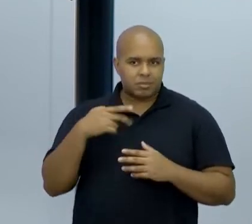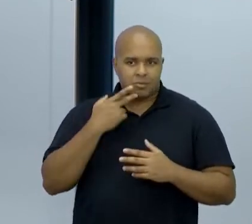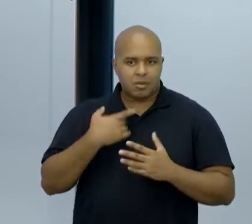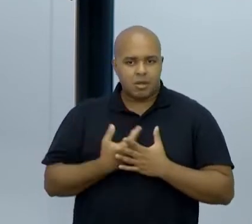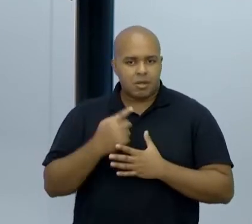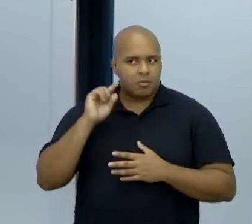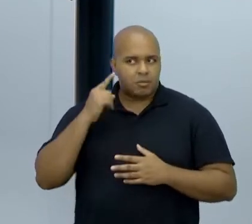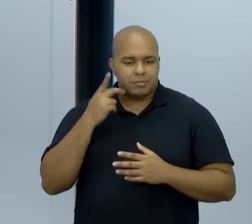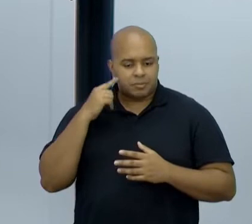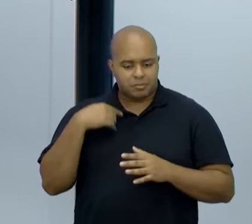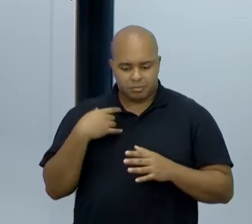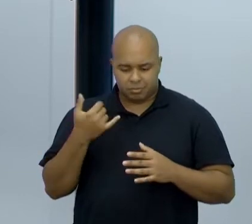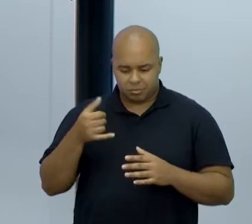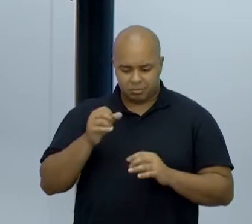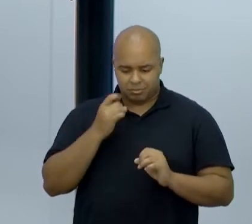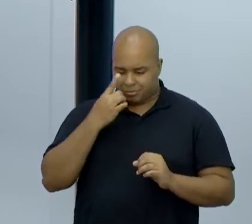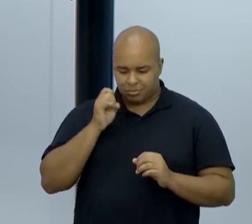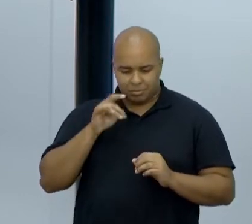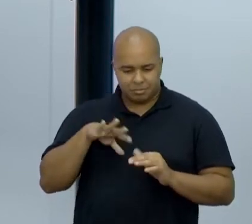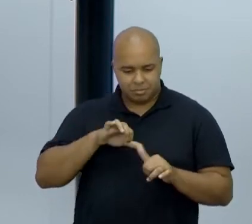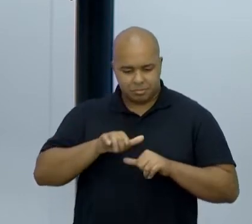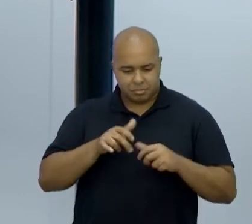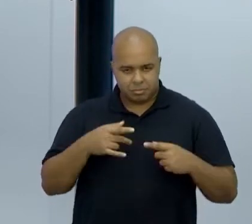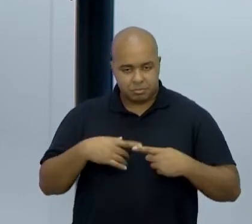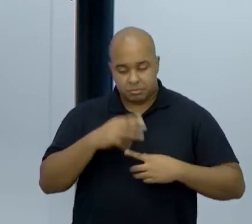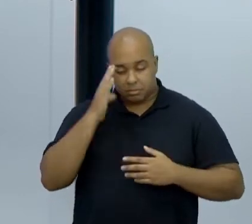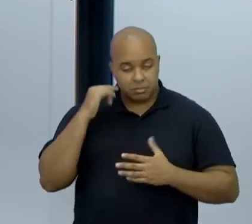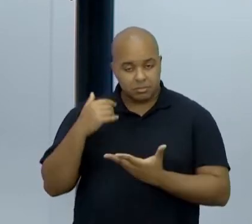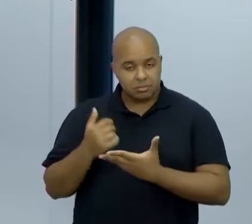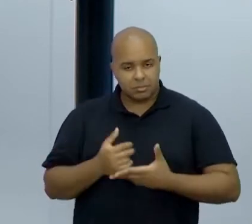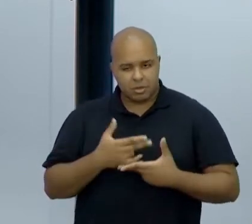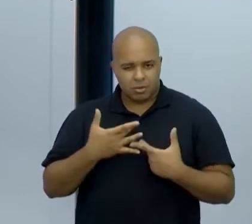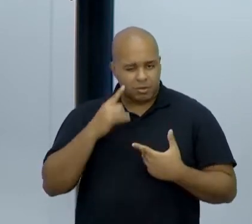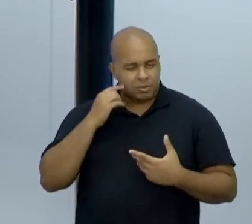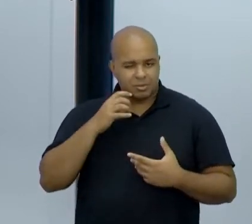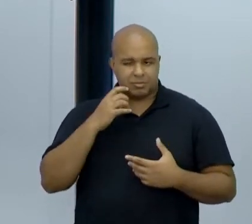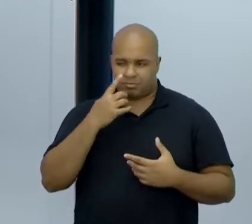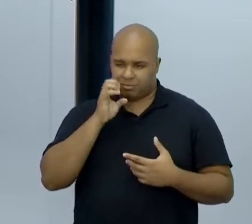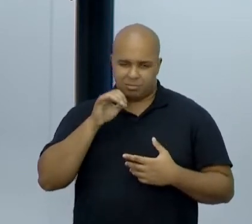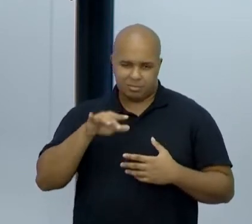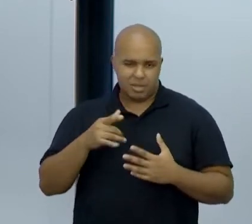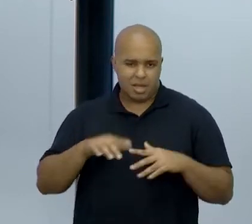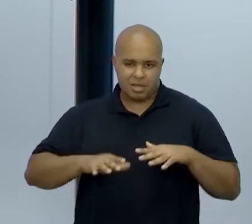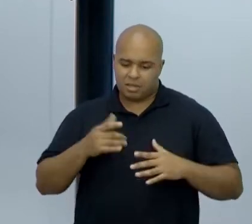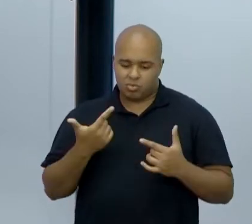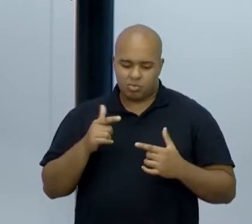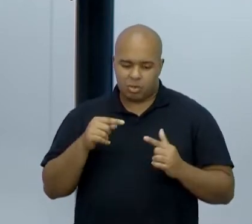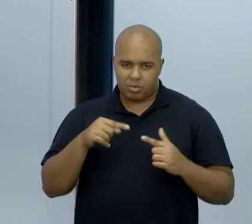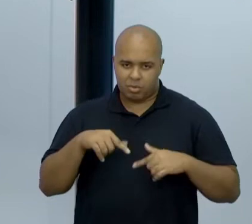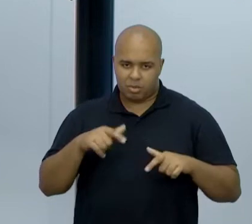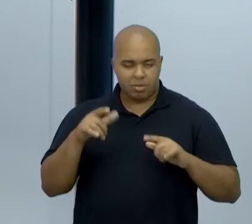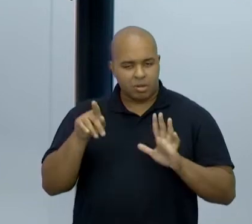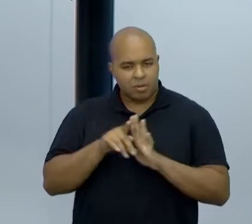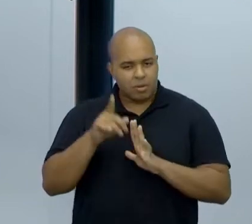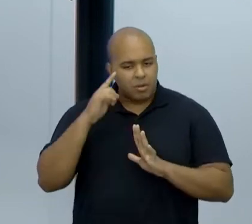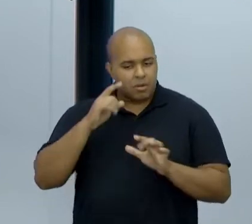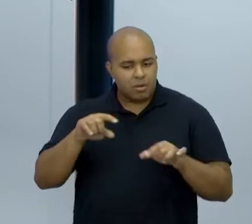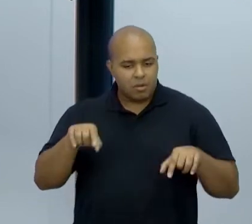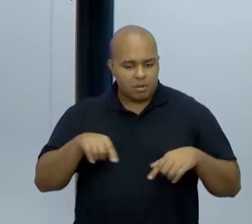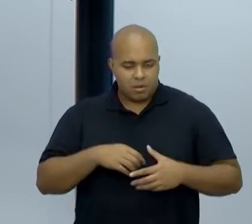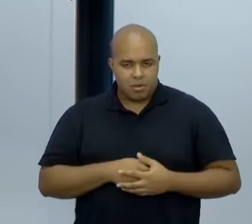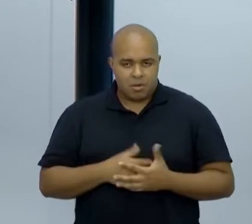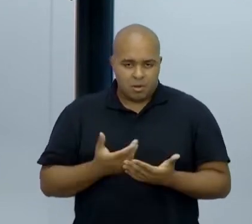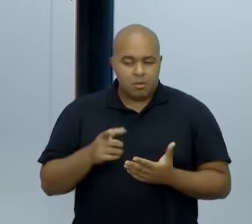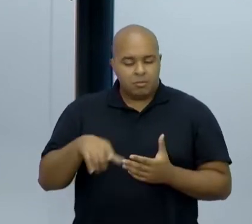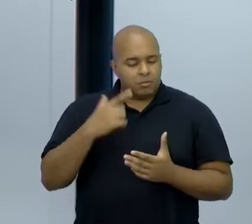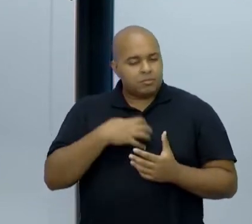Poluição é quando a gente faz essa modificação no ambiente, principalmente trazendo componentes, né, que não existem ali para aquele meio.